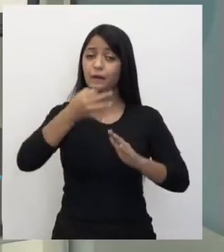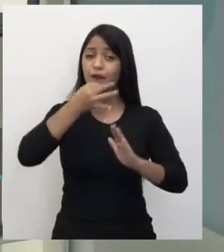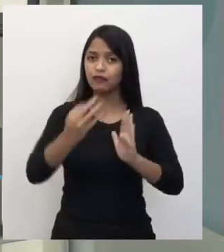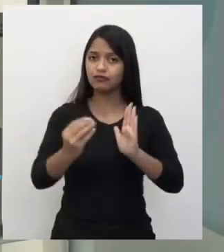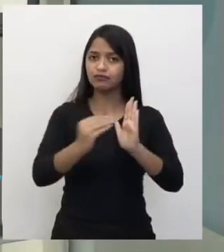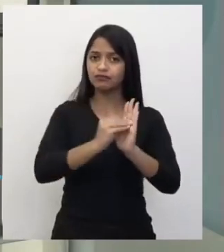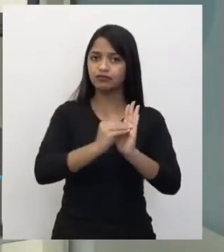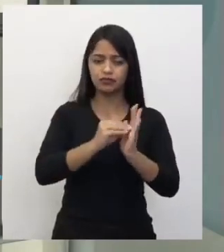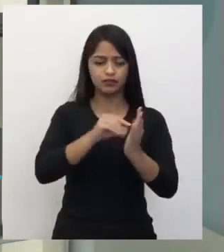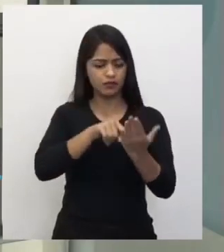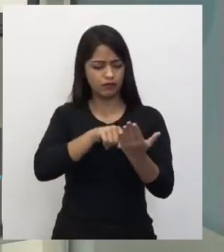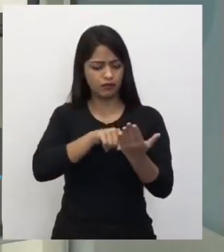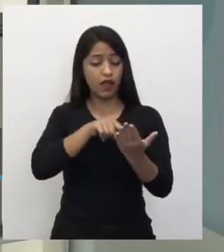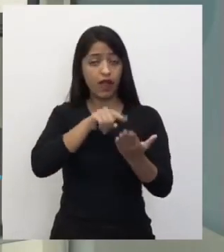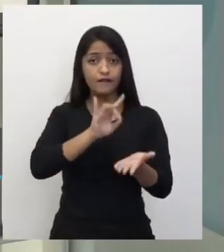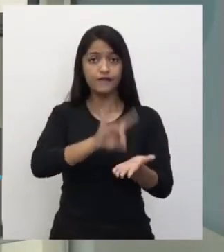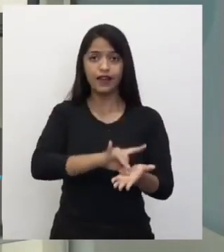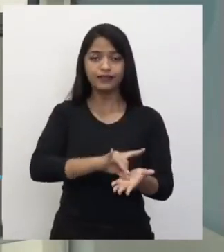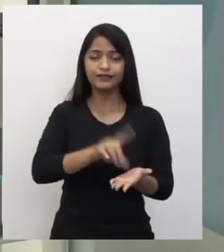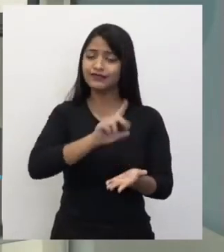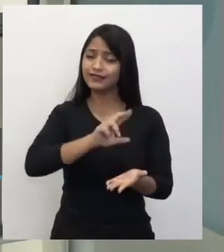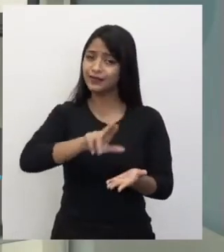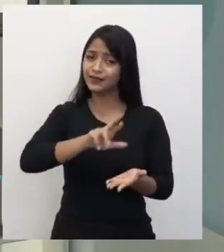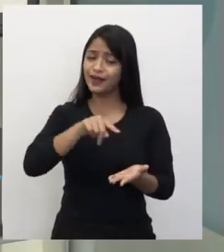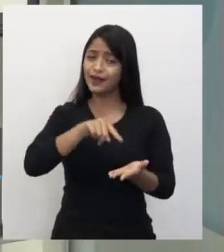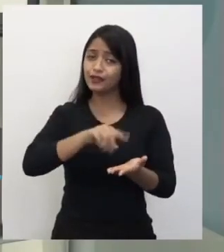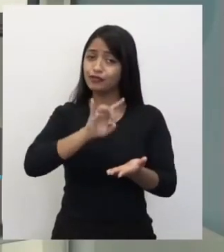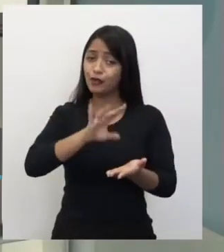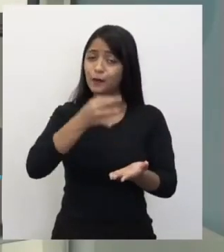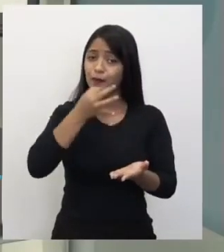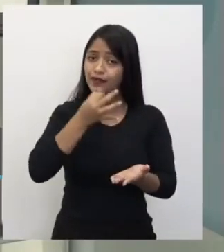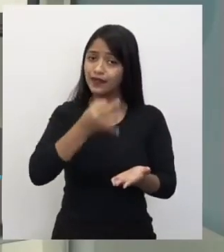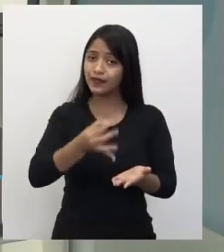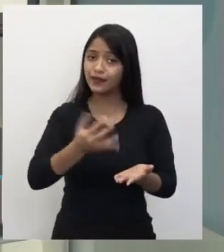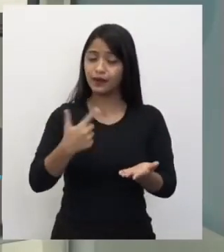aí um vai acreditando no outro, achando que é verídico, que é fato,